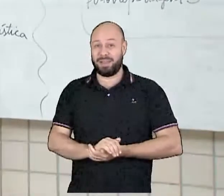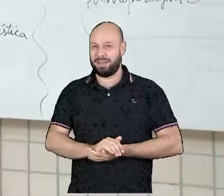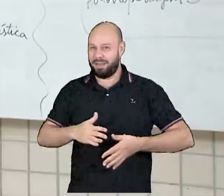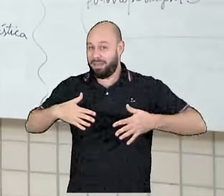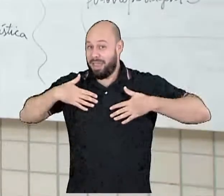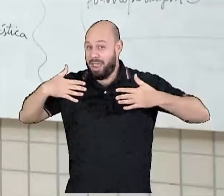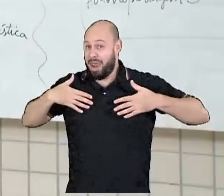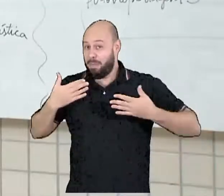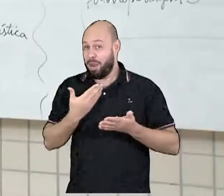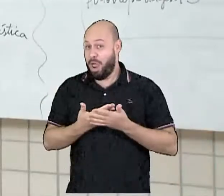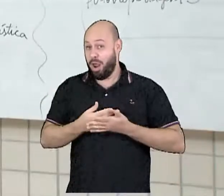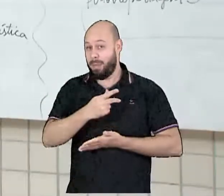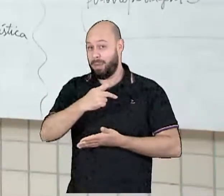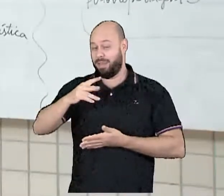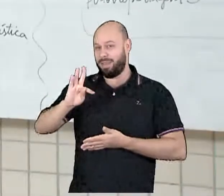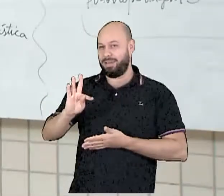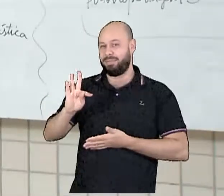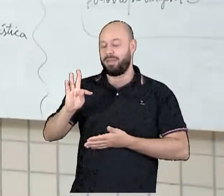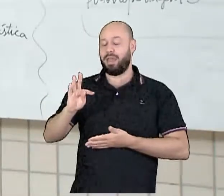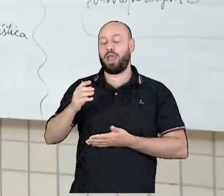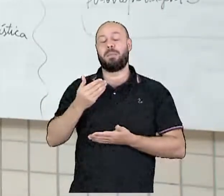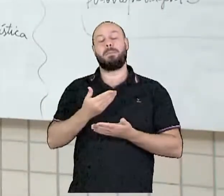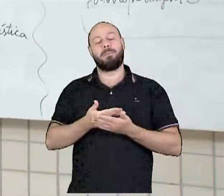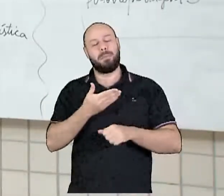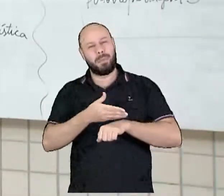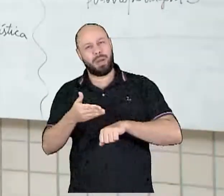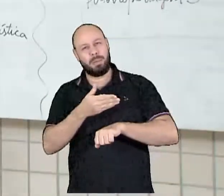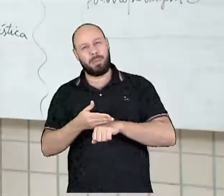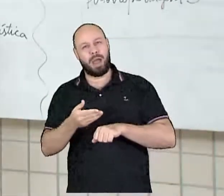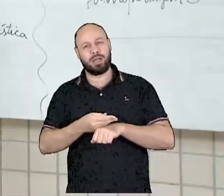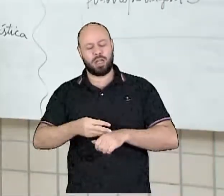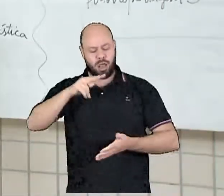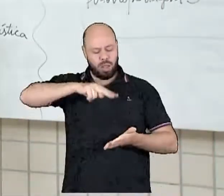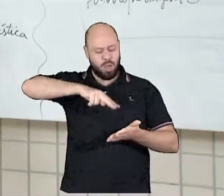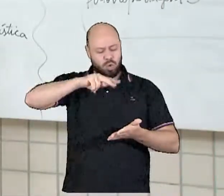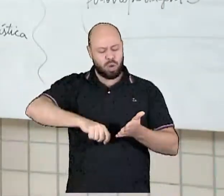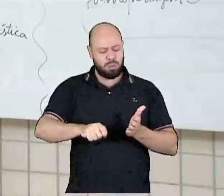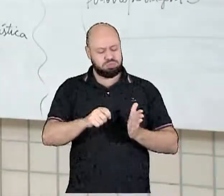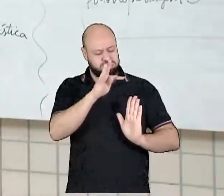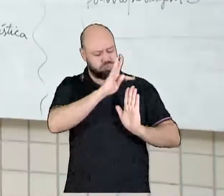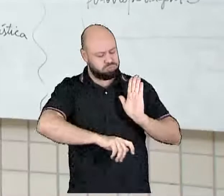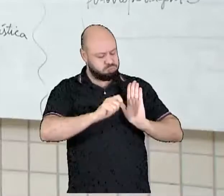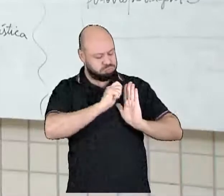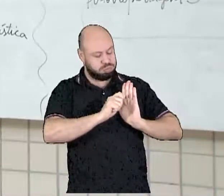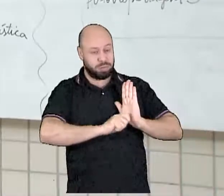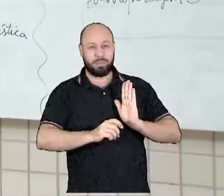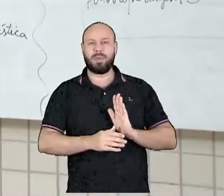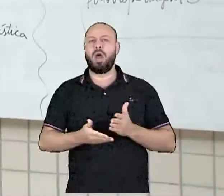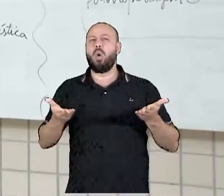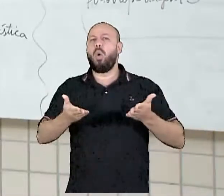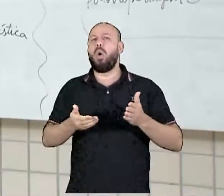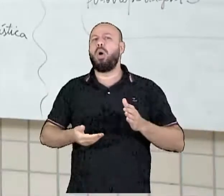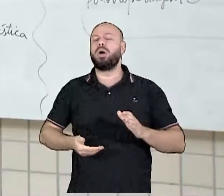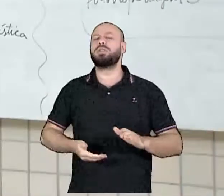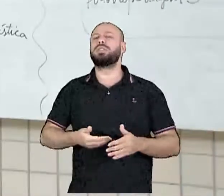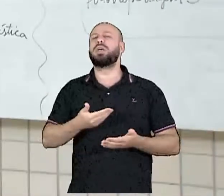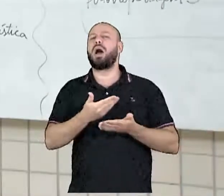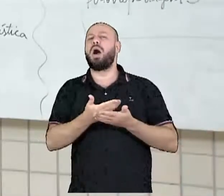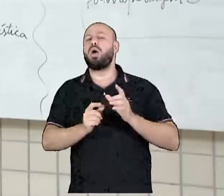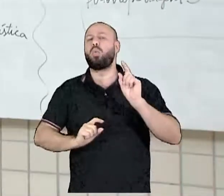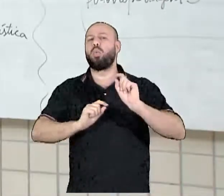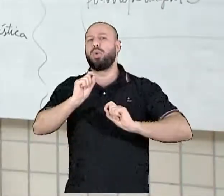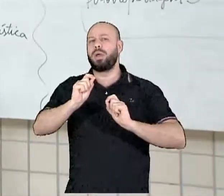animados para a nossa aula de PPT, Prática de Leitura e Produção de Texto. E o que nós vamos trabalhar nesta teleaula? Nós vamos